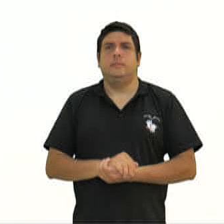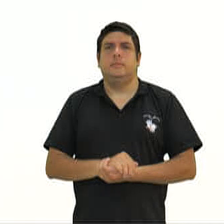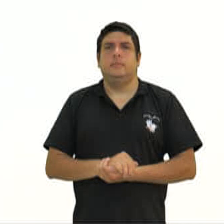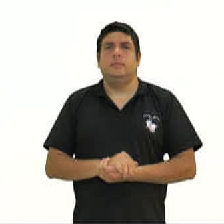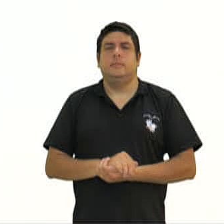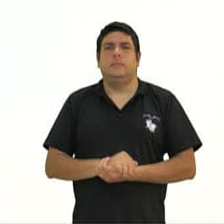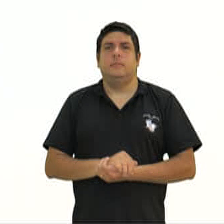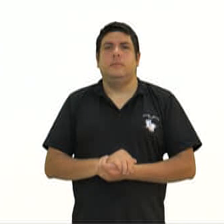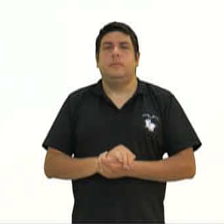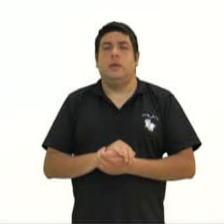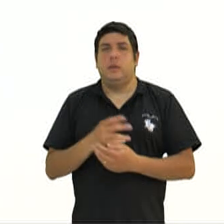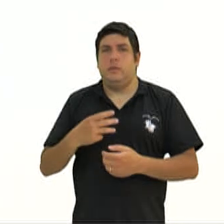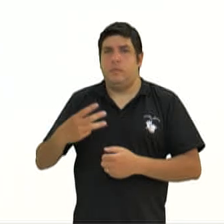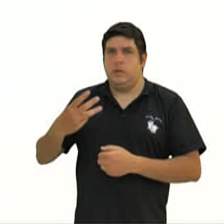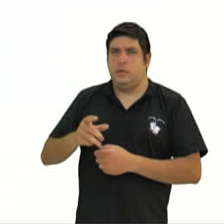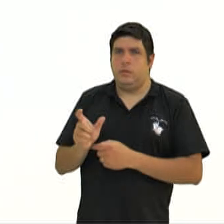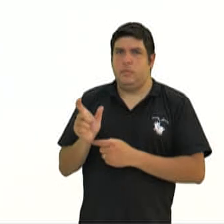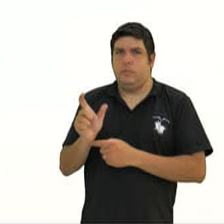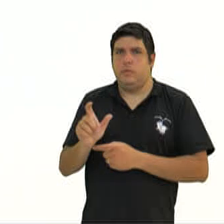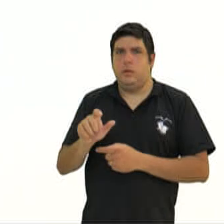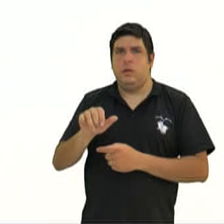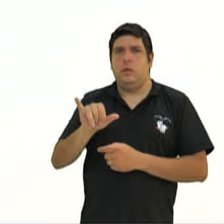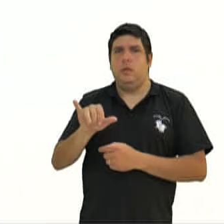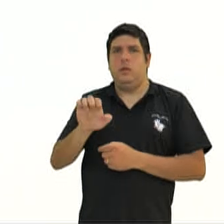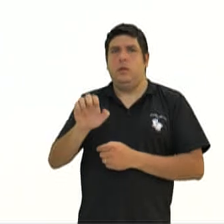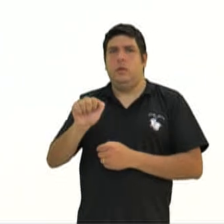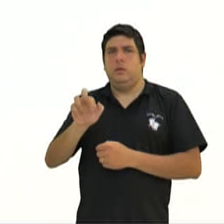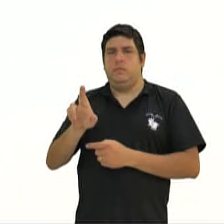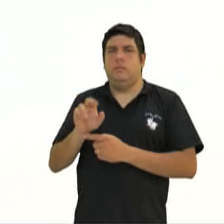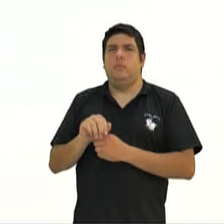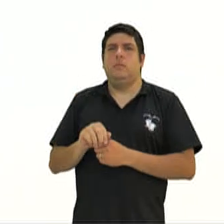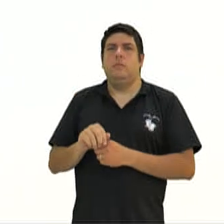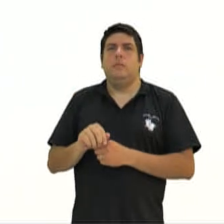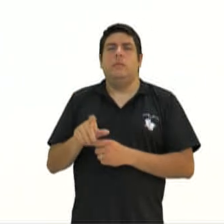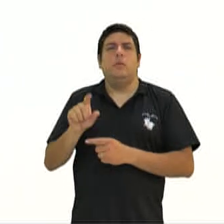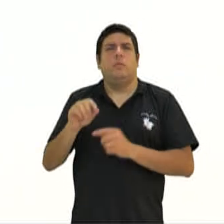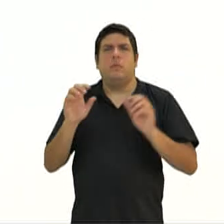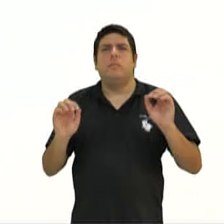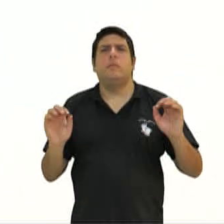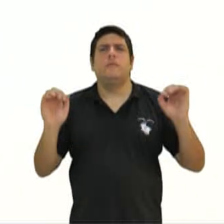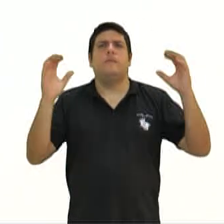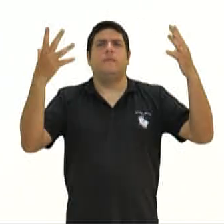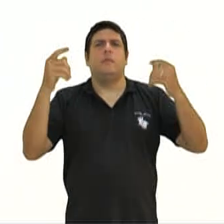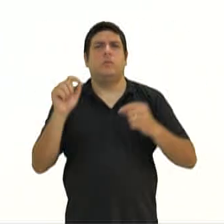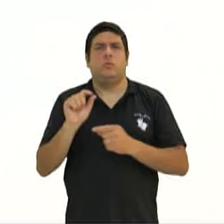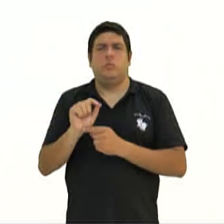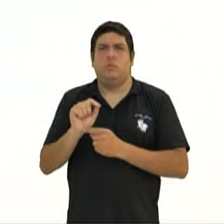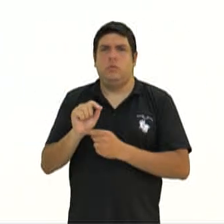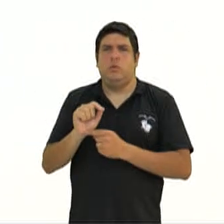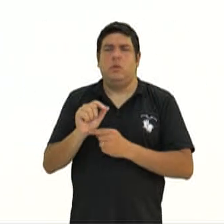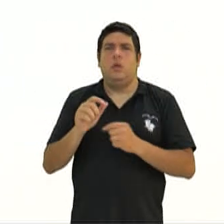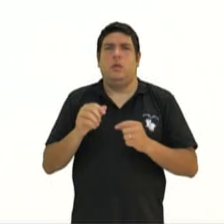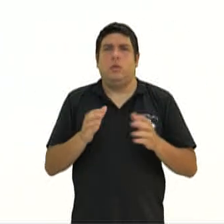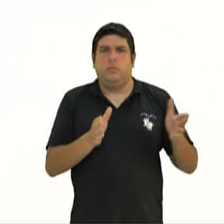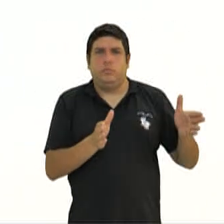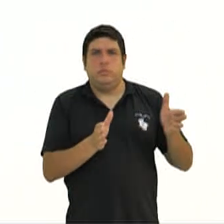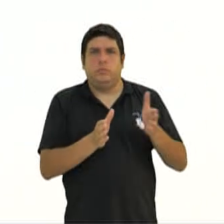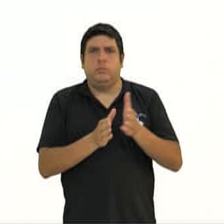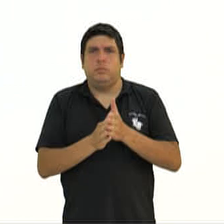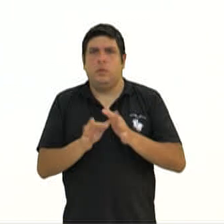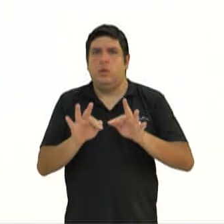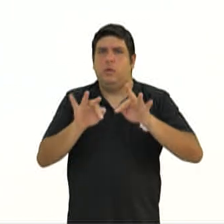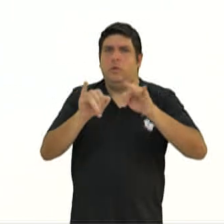a terceira palavra é o year. E o que eles festejavam? Além de celebrar o final do verão, o que mais